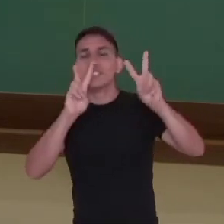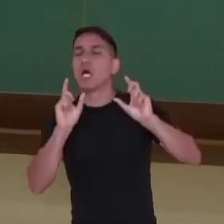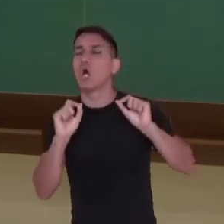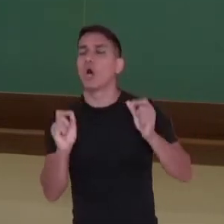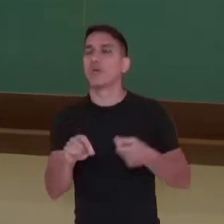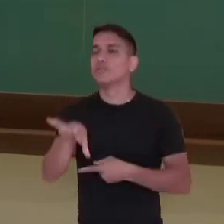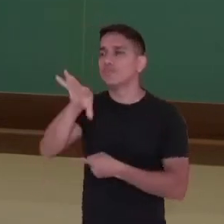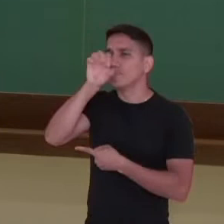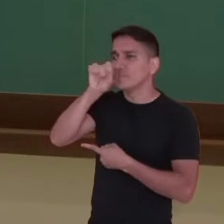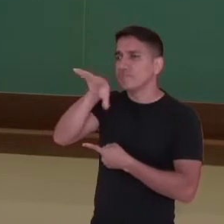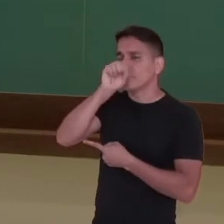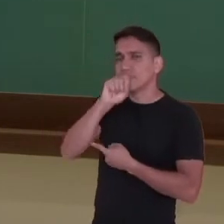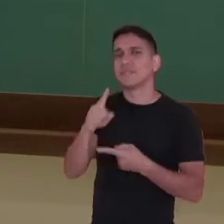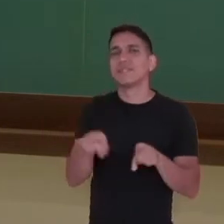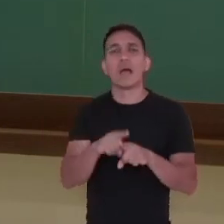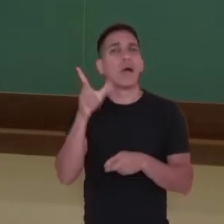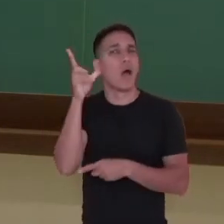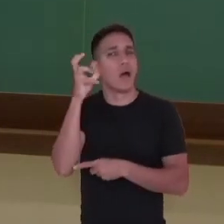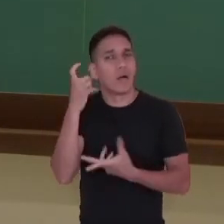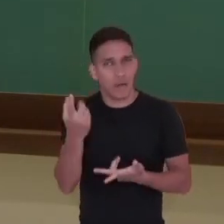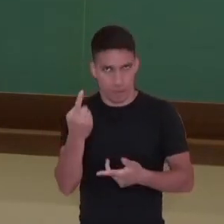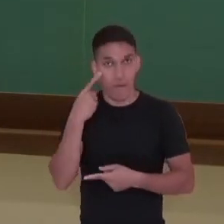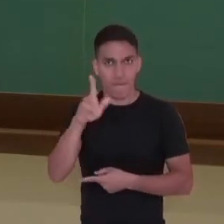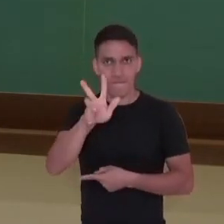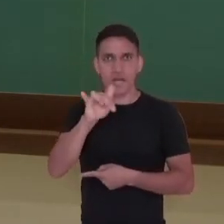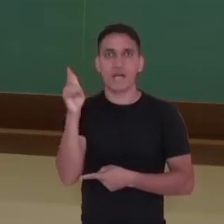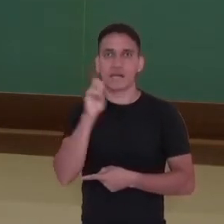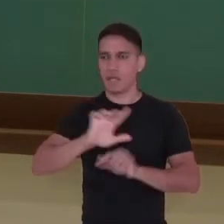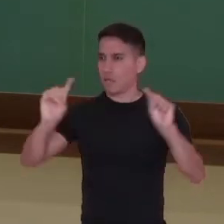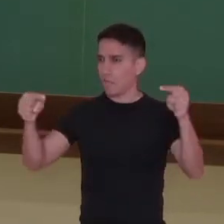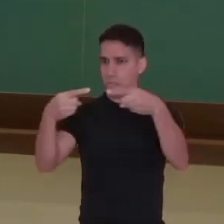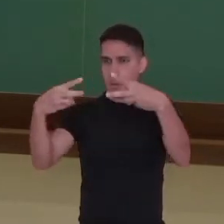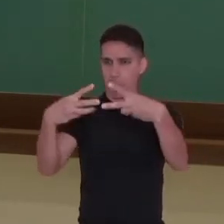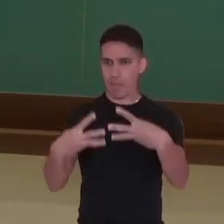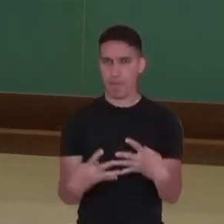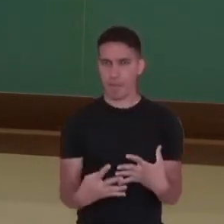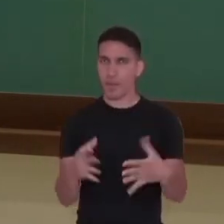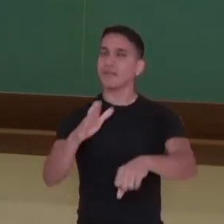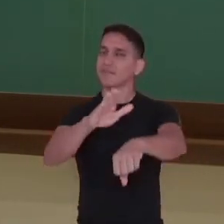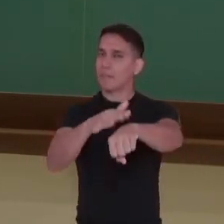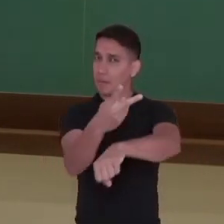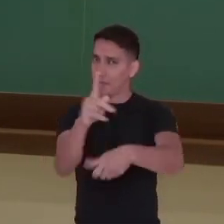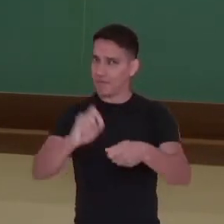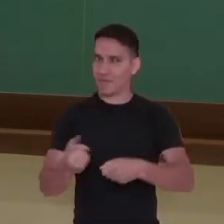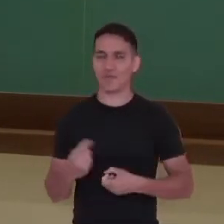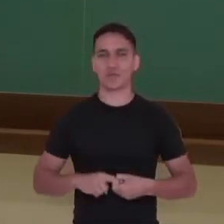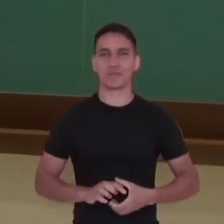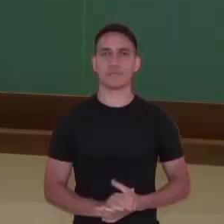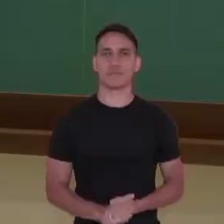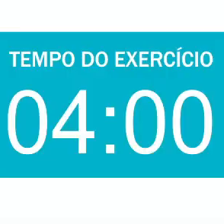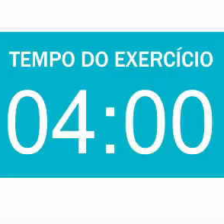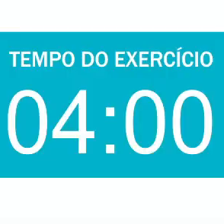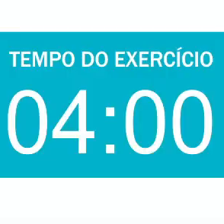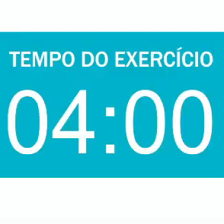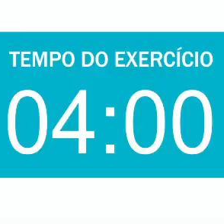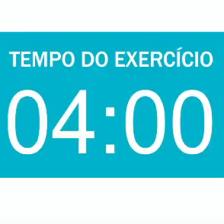do olfato e da audição. Você vai relacionar, eu vou dar um tempinho para você e eu já retorno.